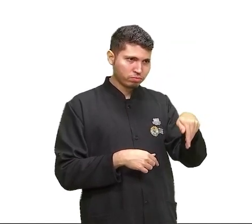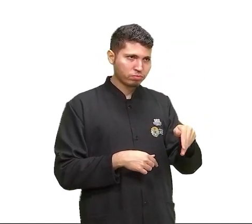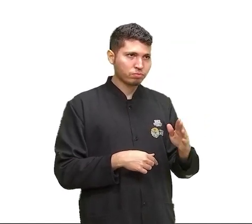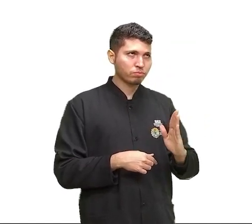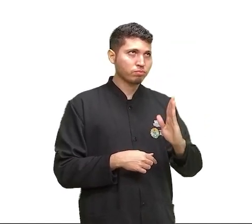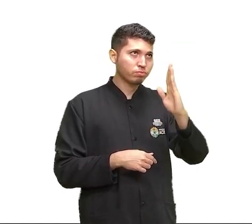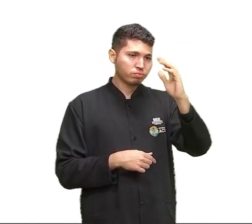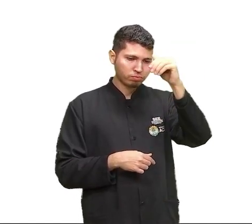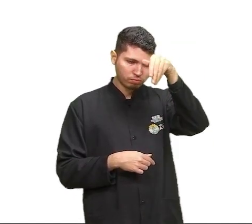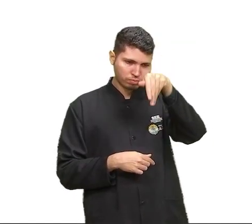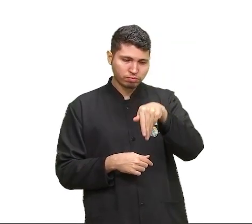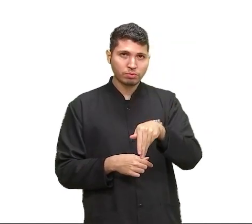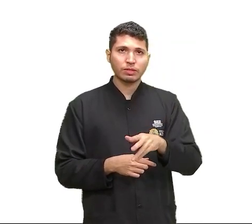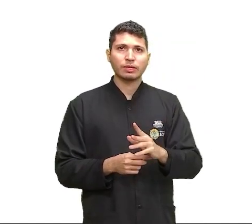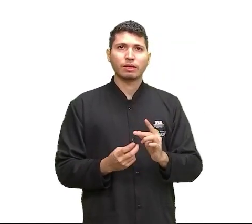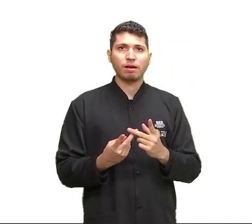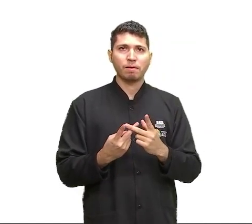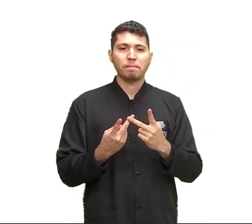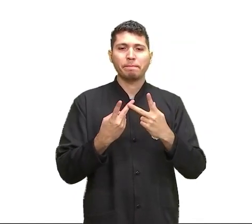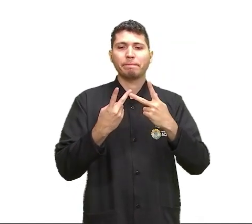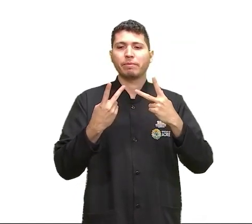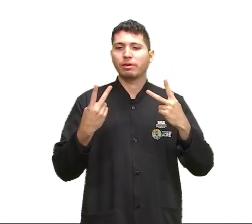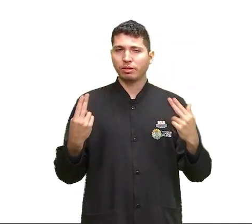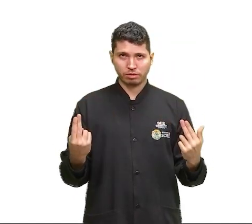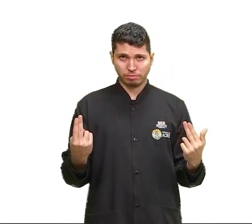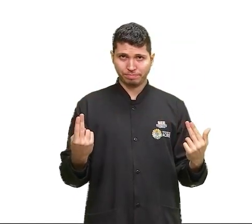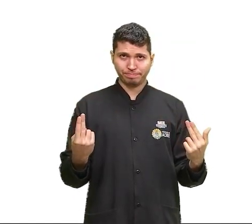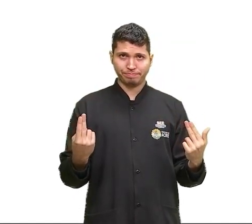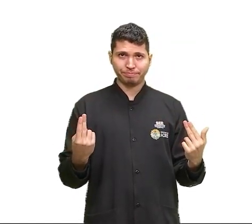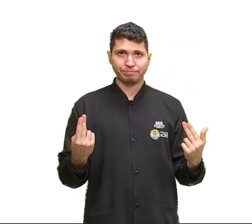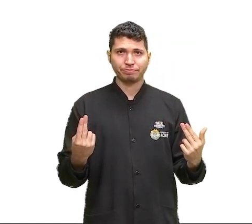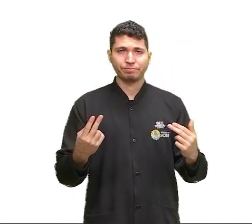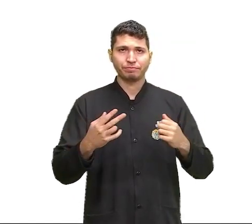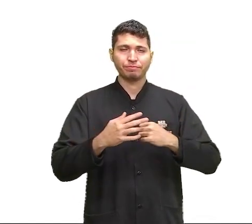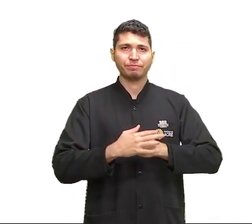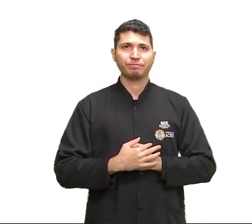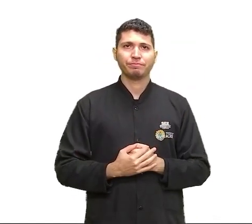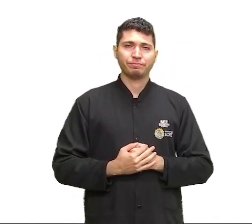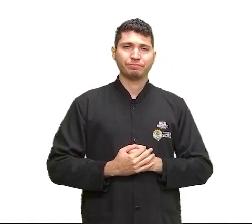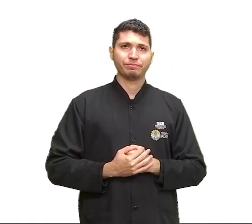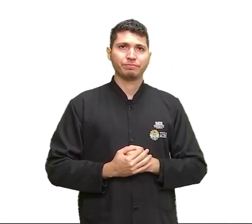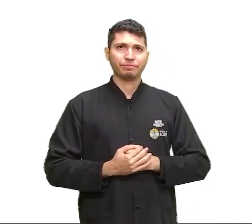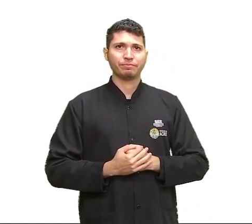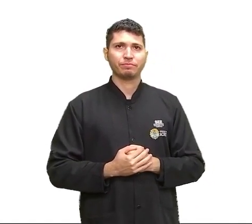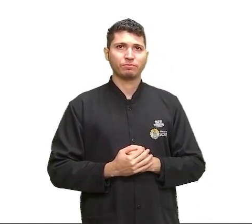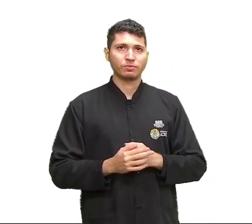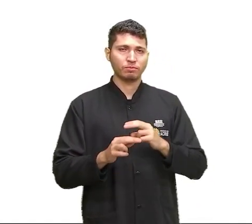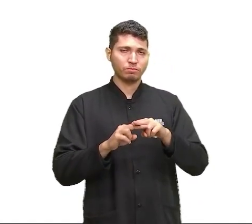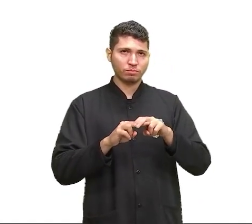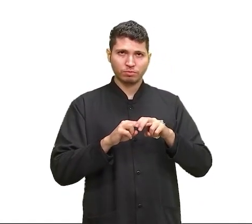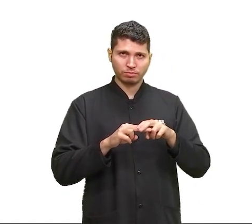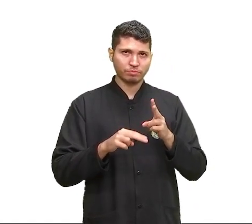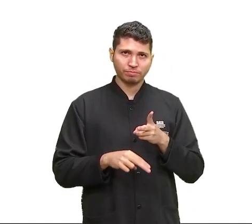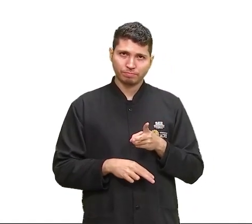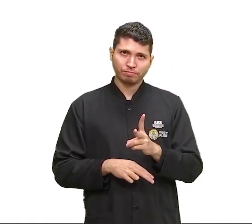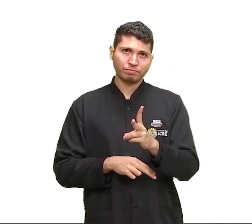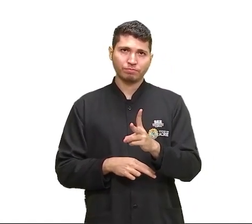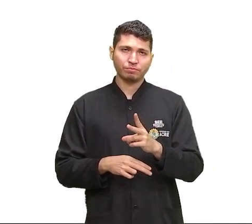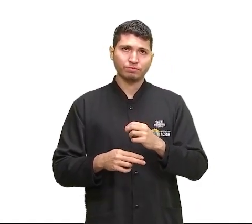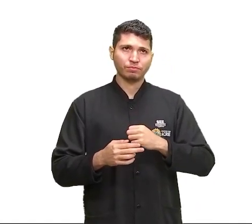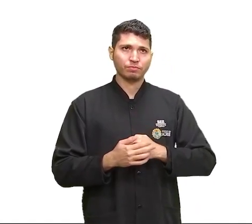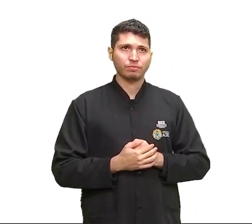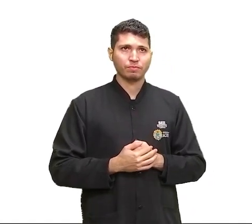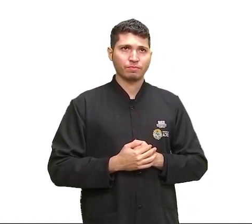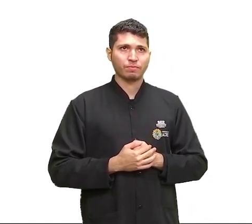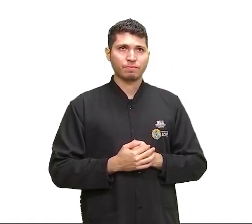pelo resistor 1, é a mesma que vai passar pelo resistor 2 e é a mesma que vai passar pelo resistor 3. Por isso que ela é constante. A corrente, agora,